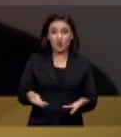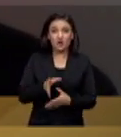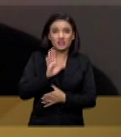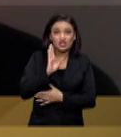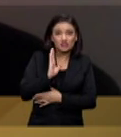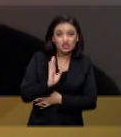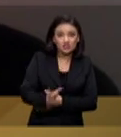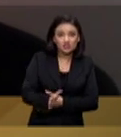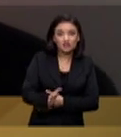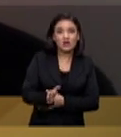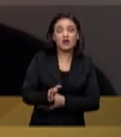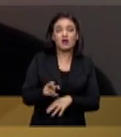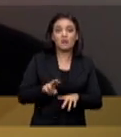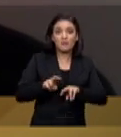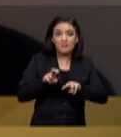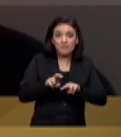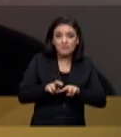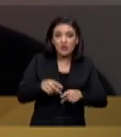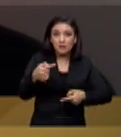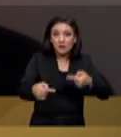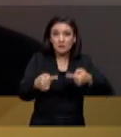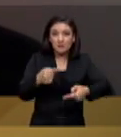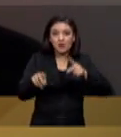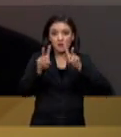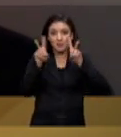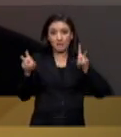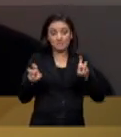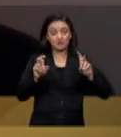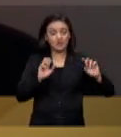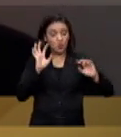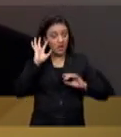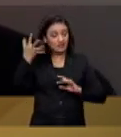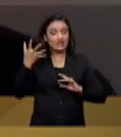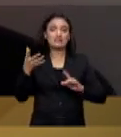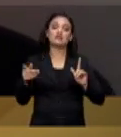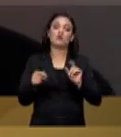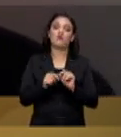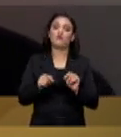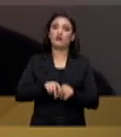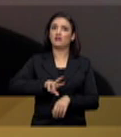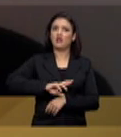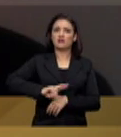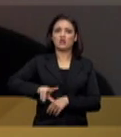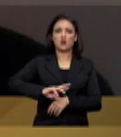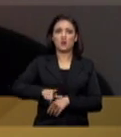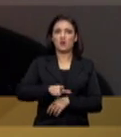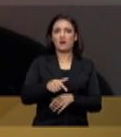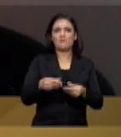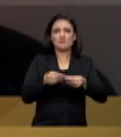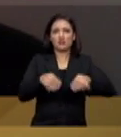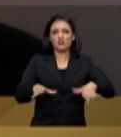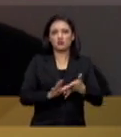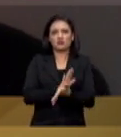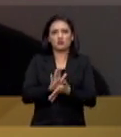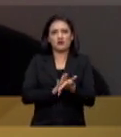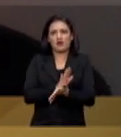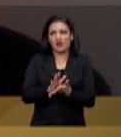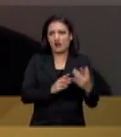da matéria. Defende que a decisão agravada não apontou prejuízo à